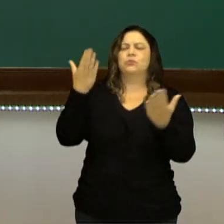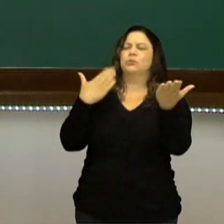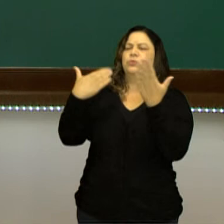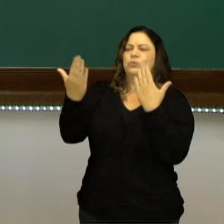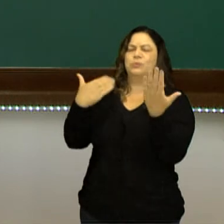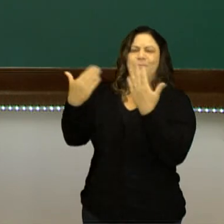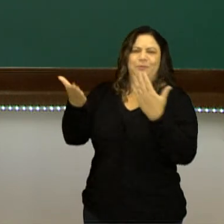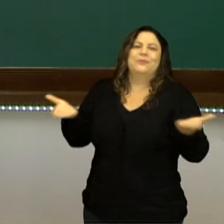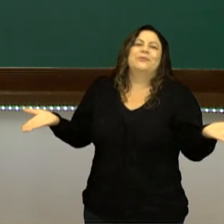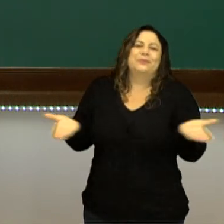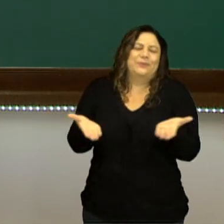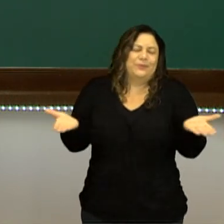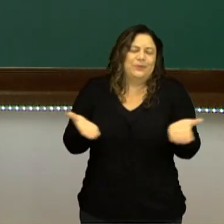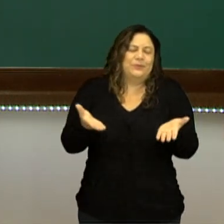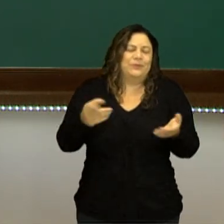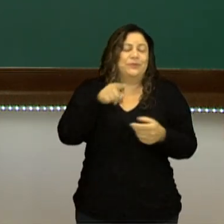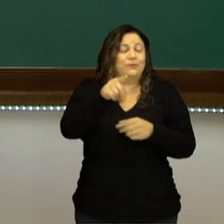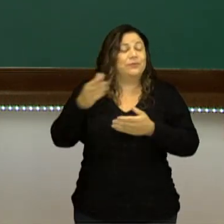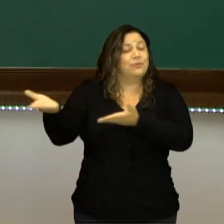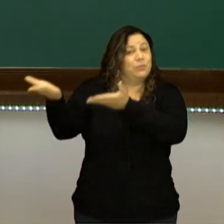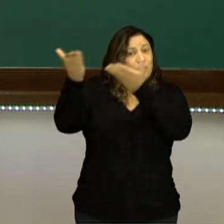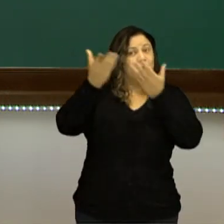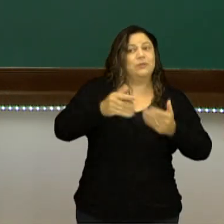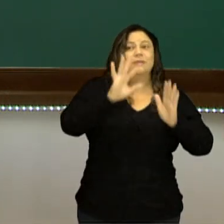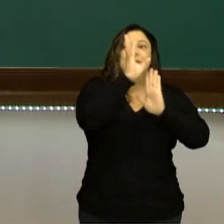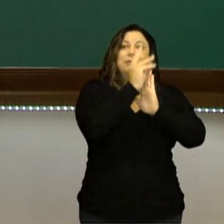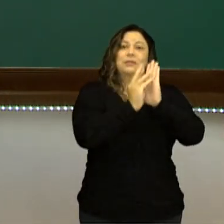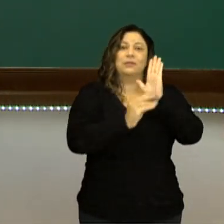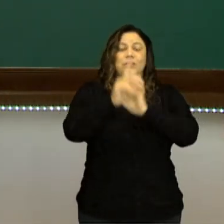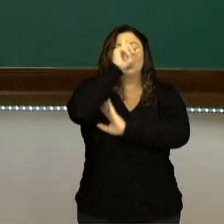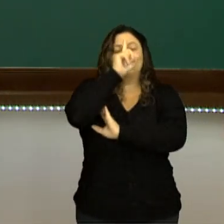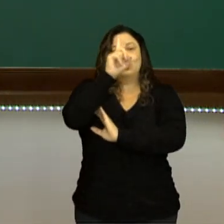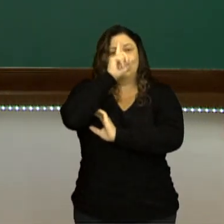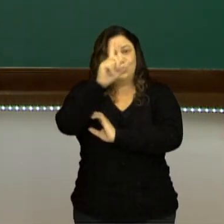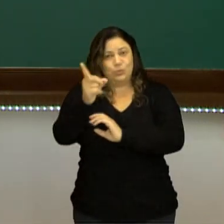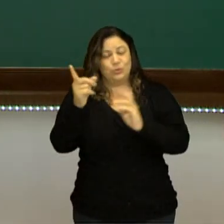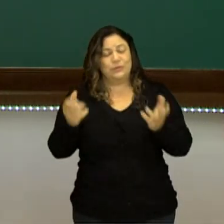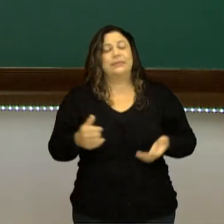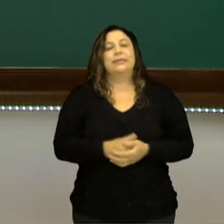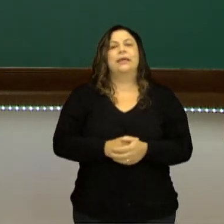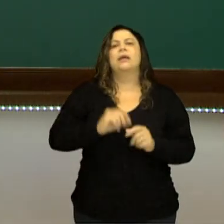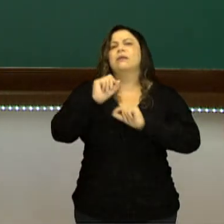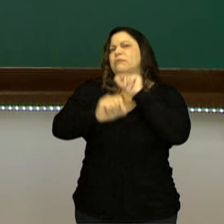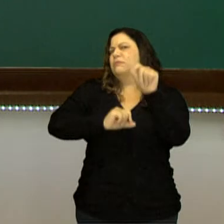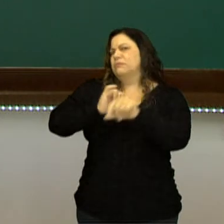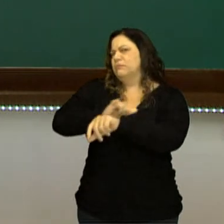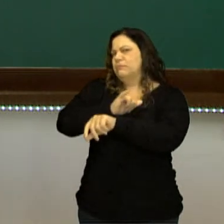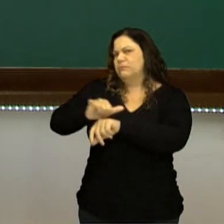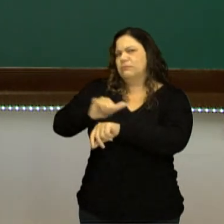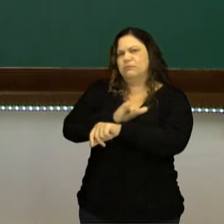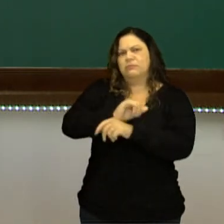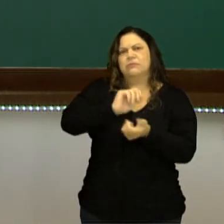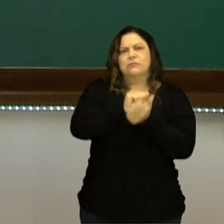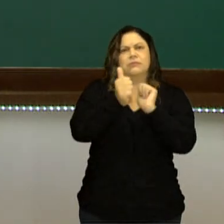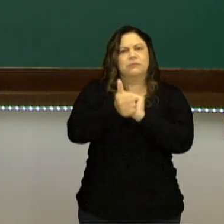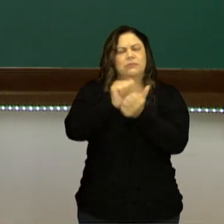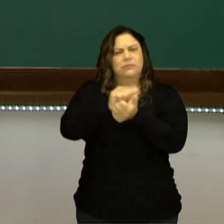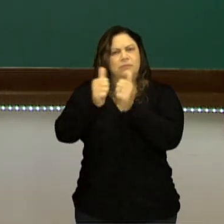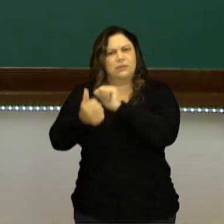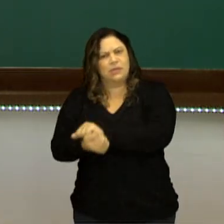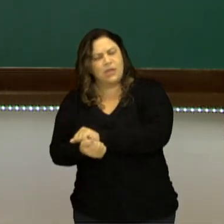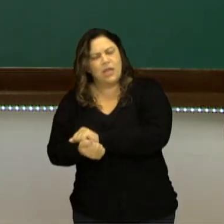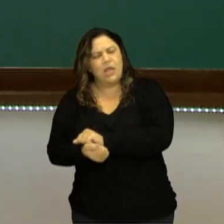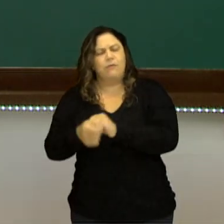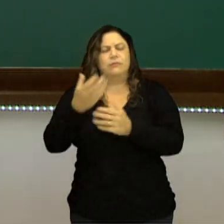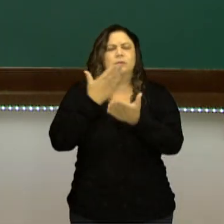que você pode aí trazer para o teu dia a dia, trazer para o teu cotidiano e ver qual a técnica se adequa melhor para a sua revisão